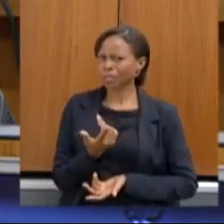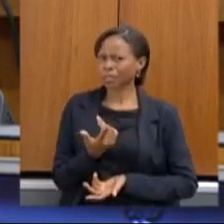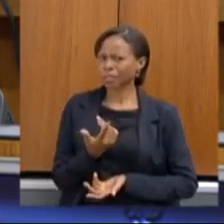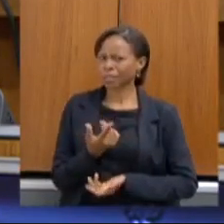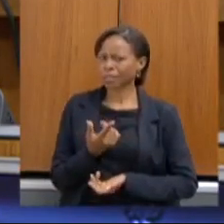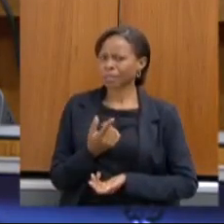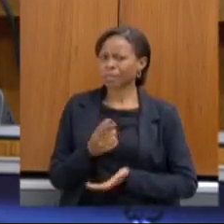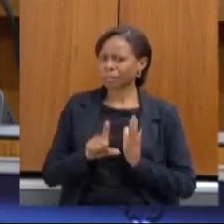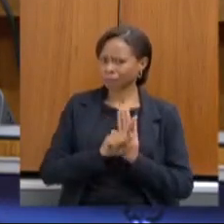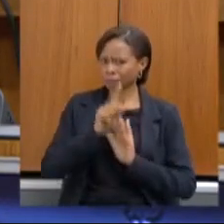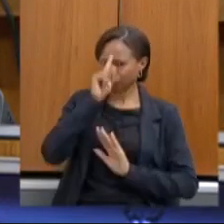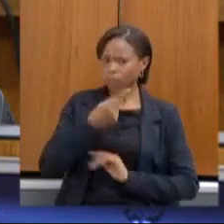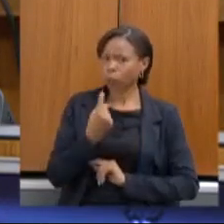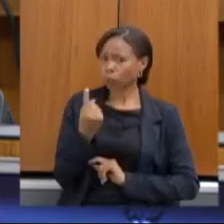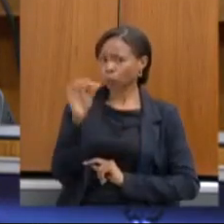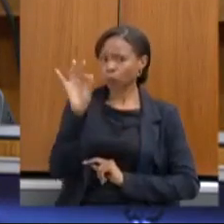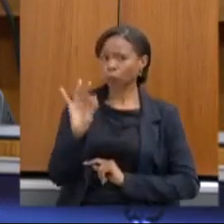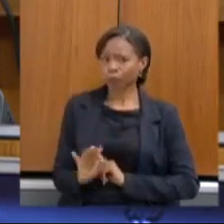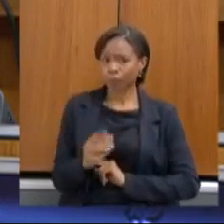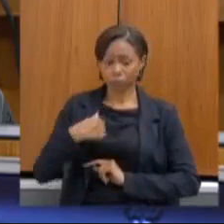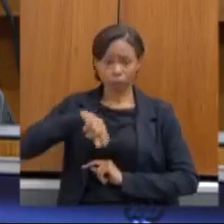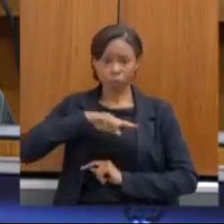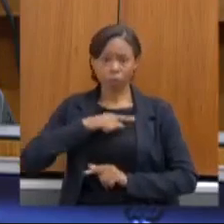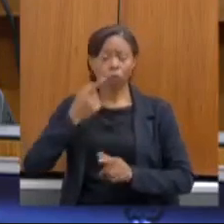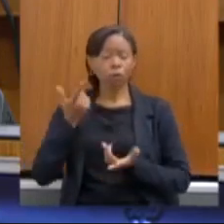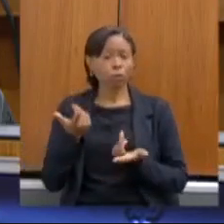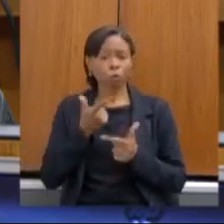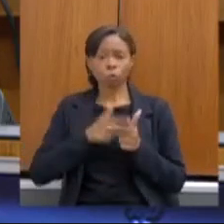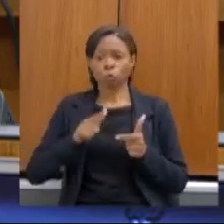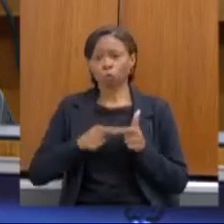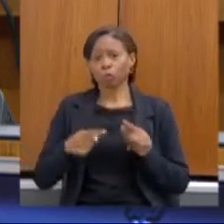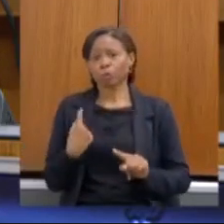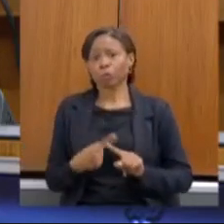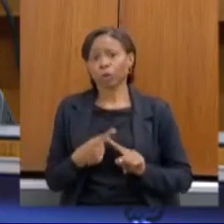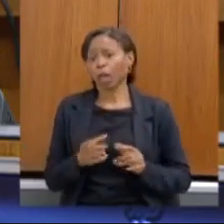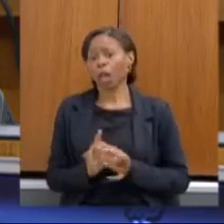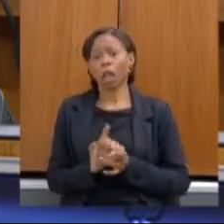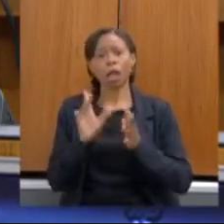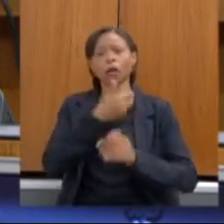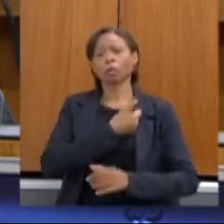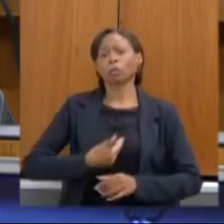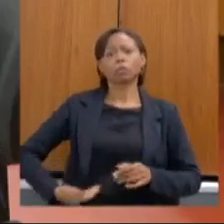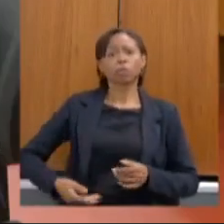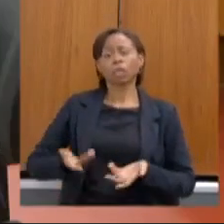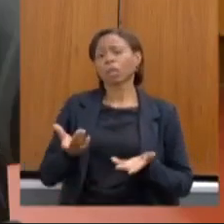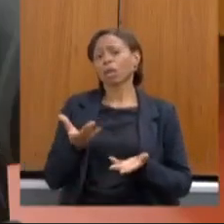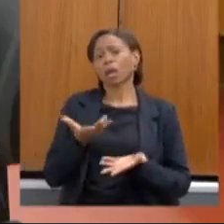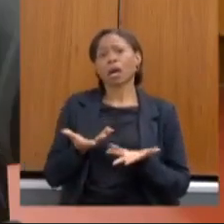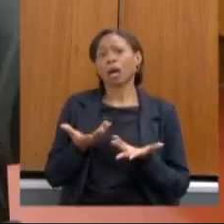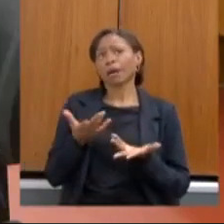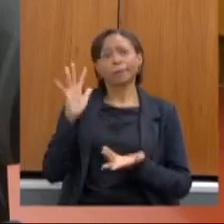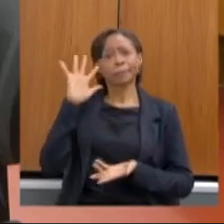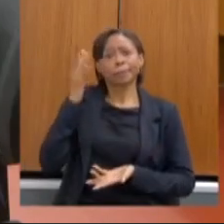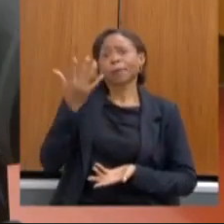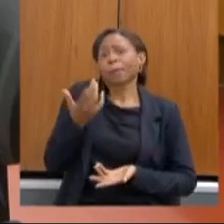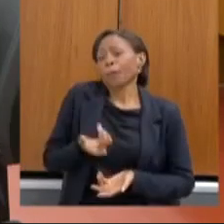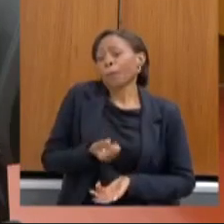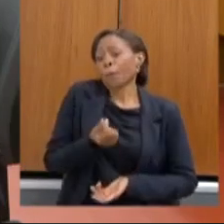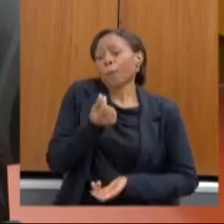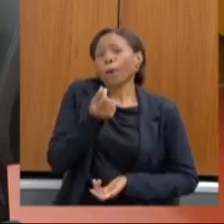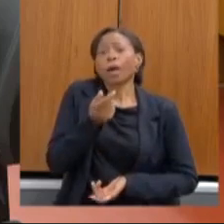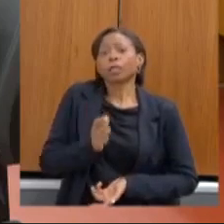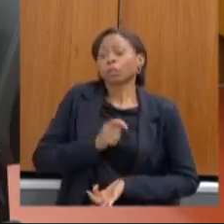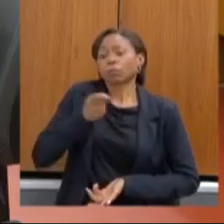determina por cento nosso problema é que de forma discricionária o governo decidiu quanto que a executar e a gente tá no pior biênio da